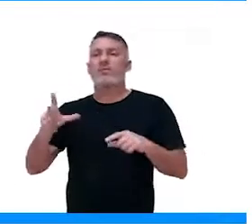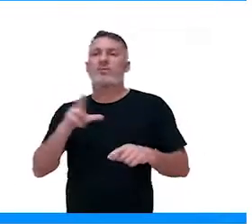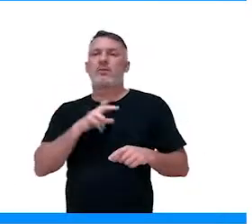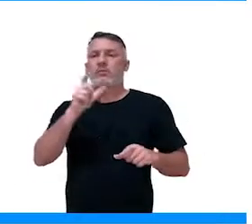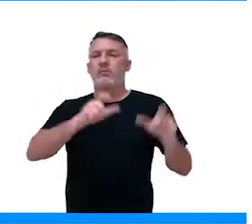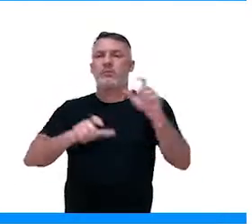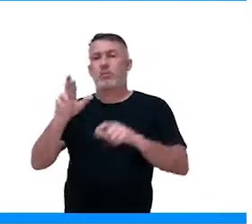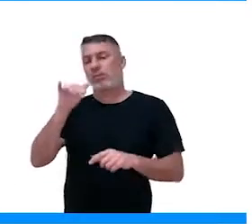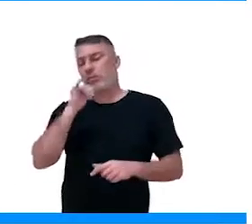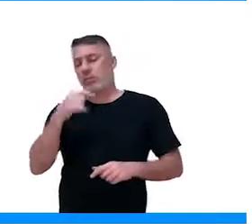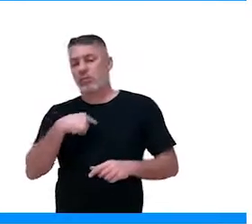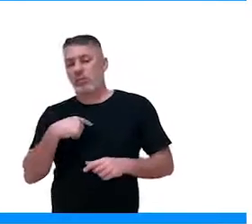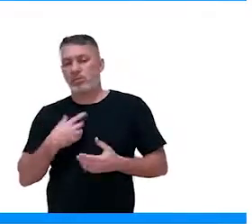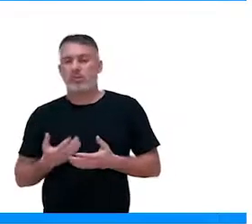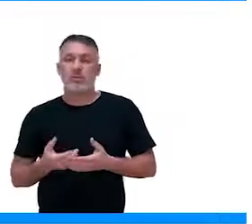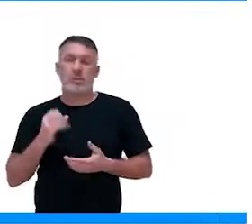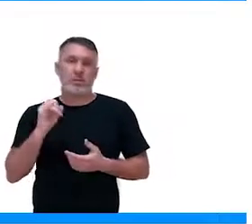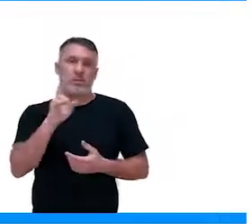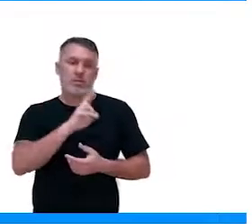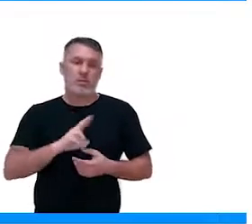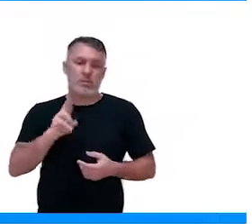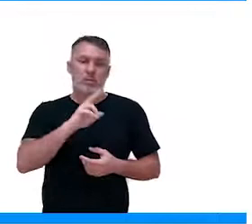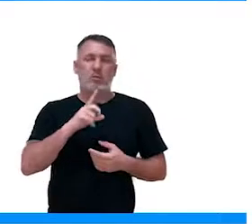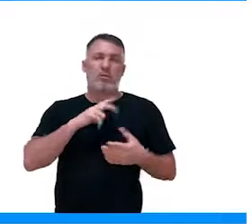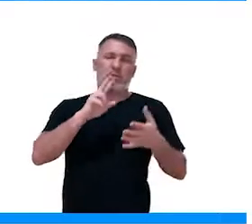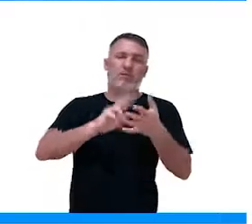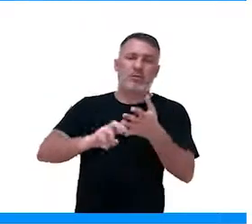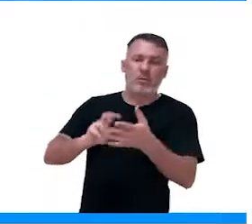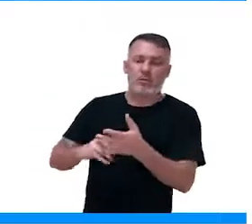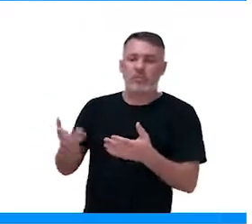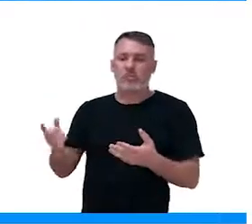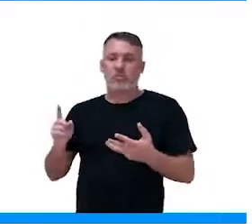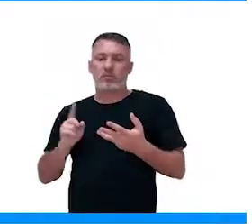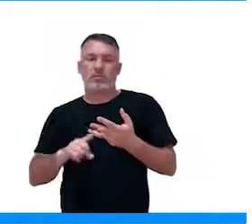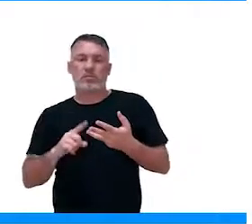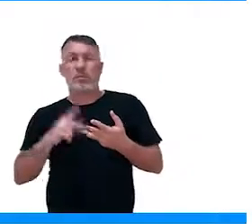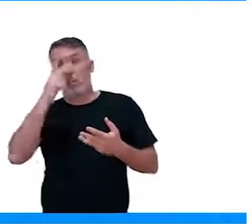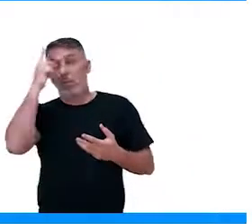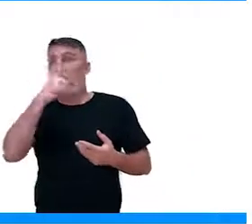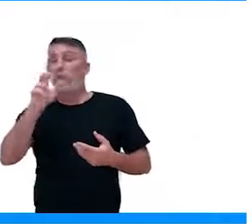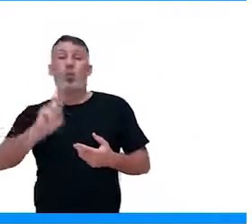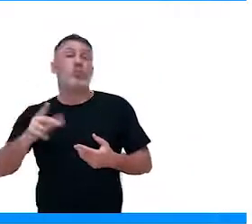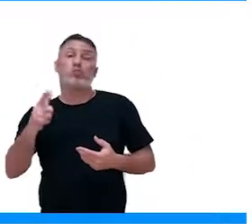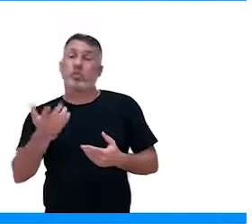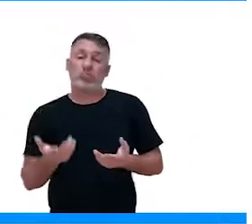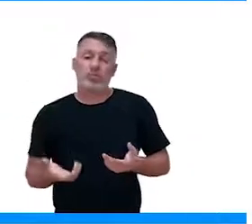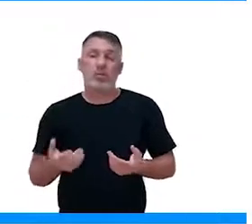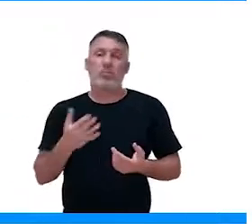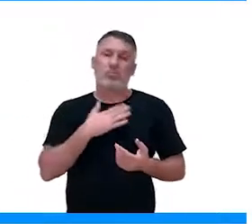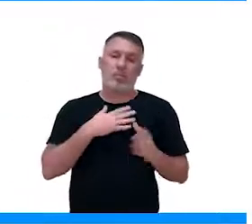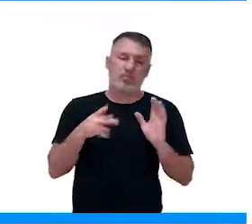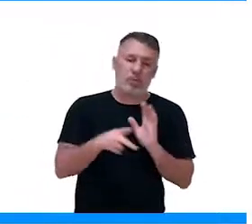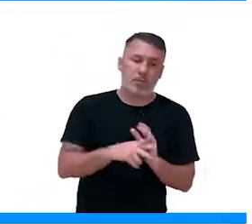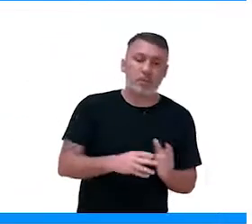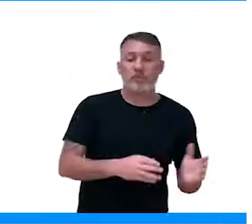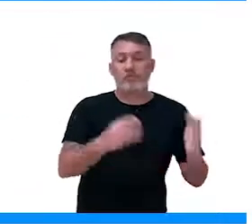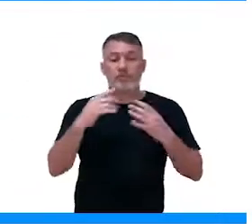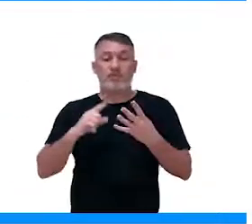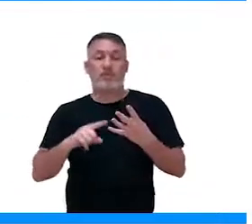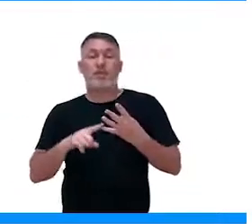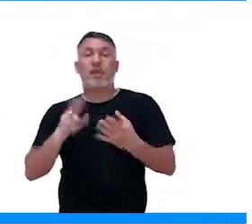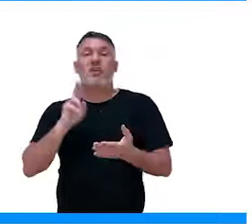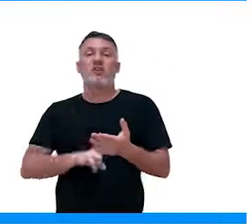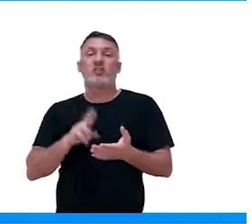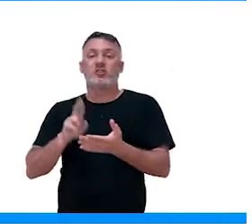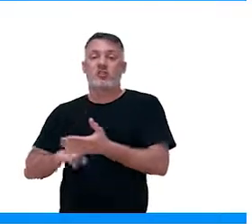variante pessoal, né? Eu, por exemplo, posso utilizar vocábulos, termos que outra pessoa não usa, né? Então, meu idioleto. E